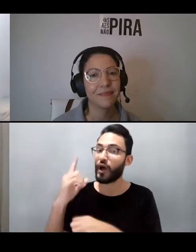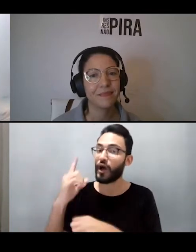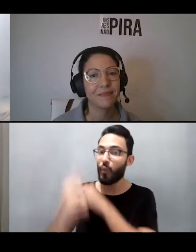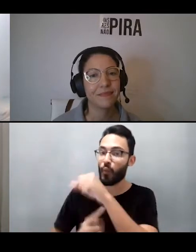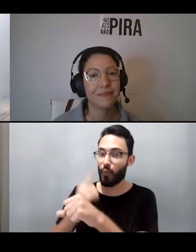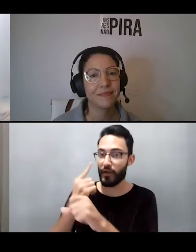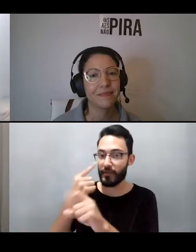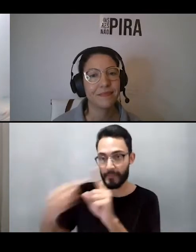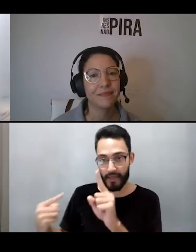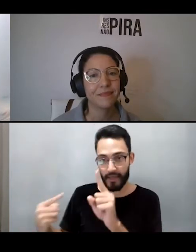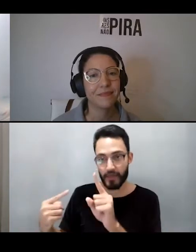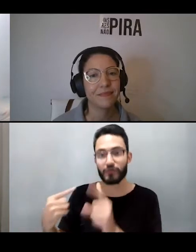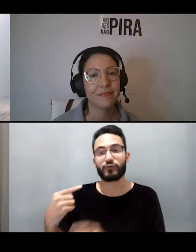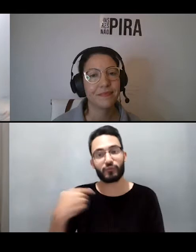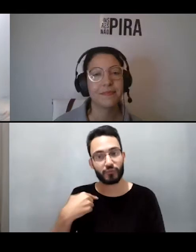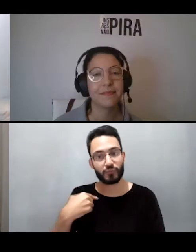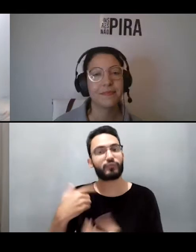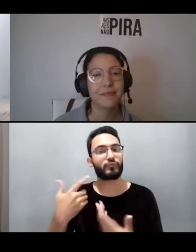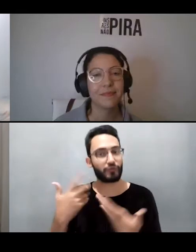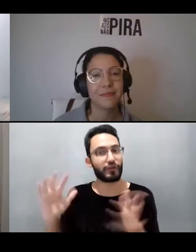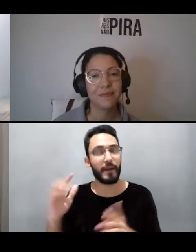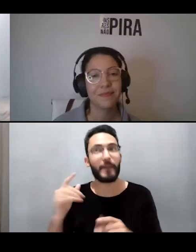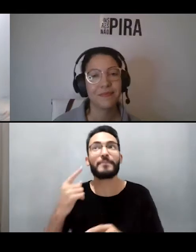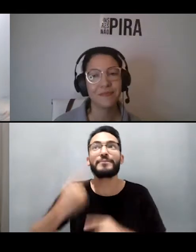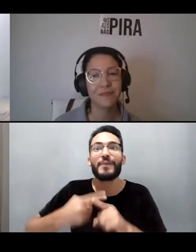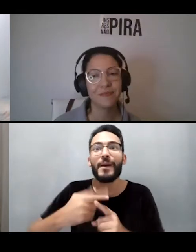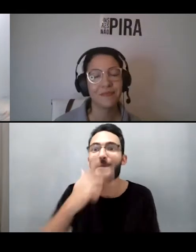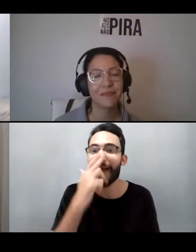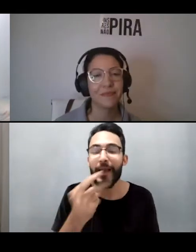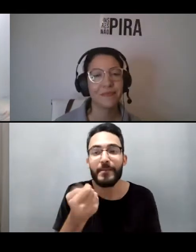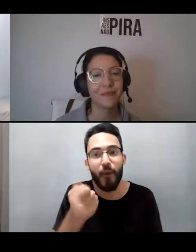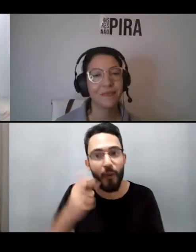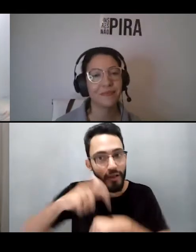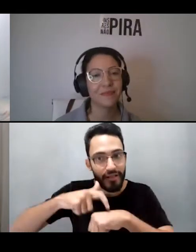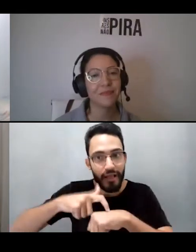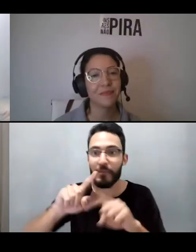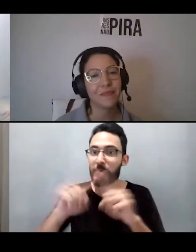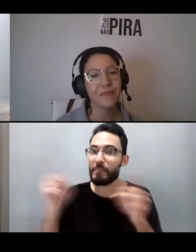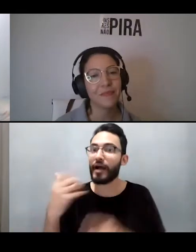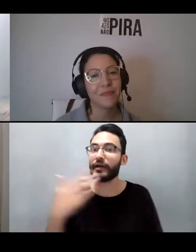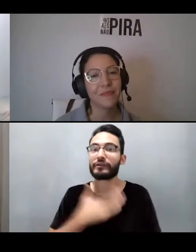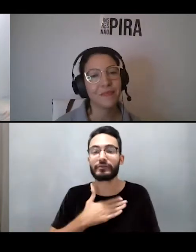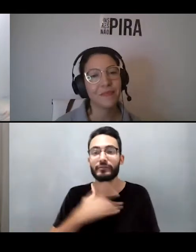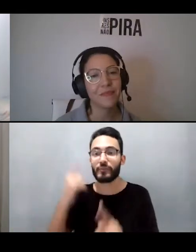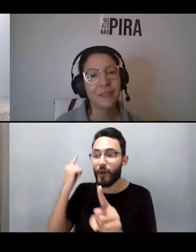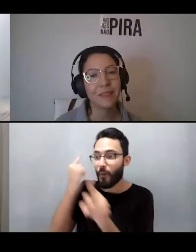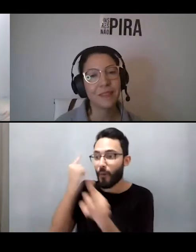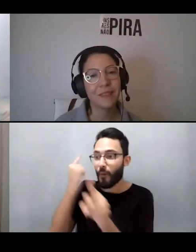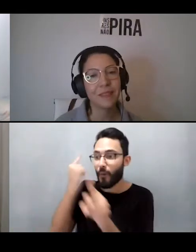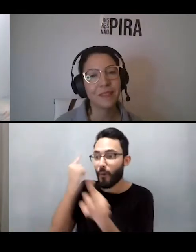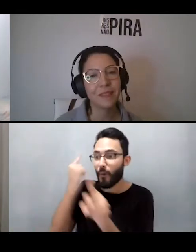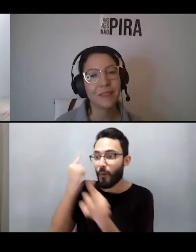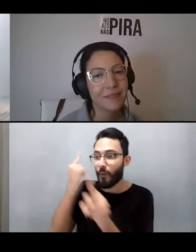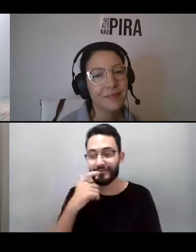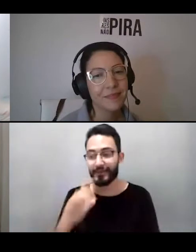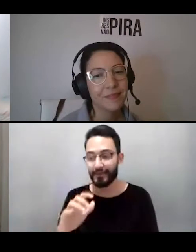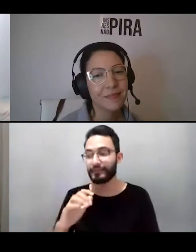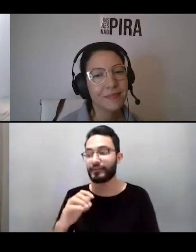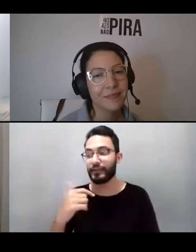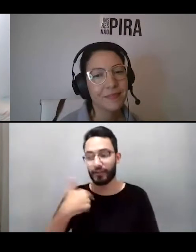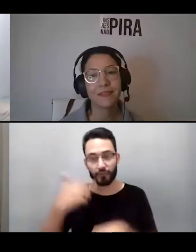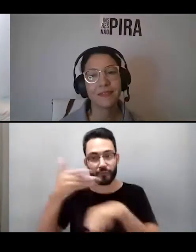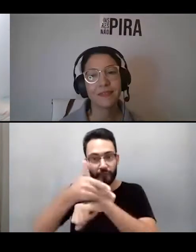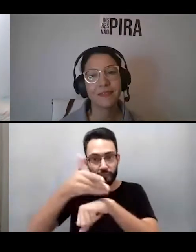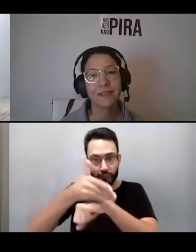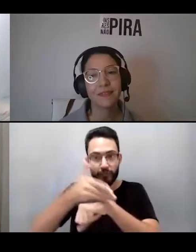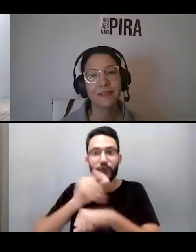já, né? Eu falo já porque, apesar de ser pouco tempo, acho que eu me encontrei aqui dentro. Eu atuo hoje no papel de